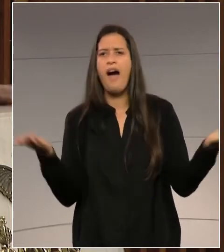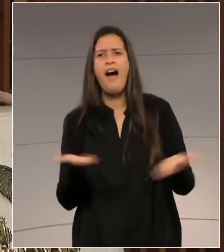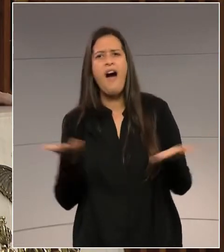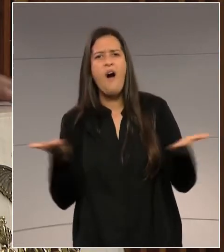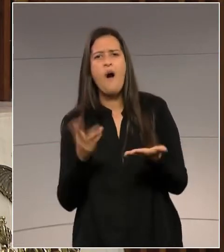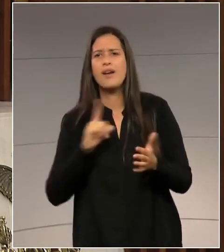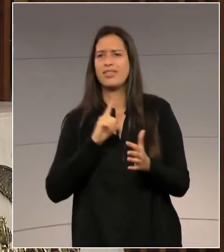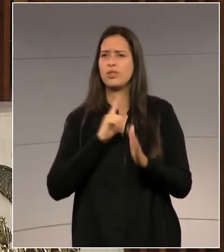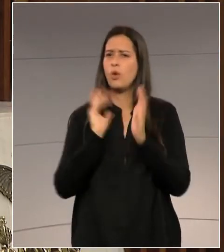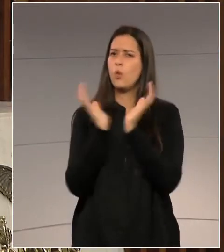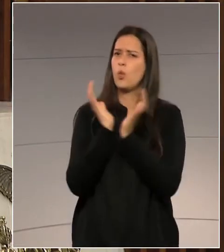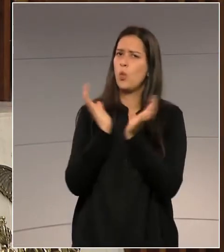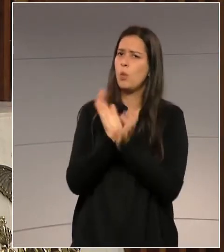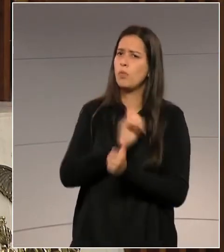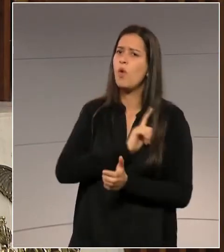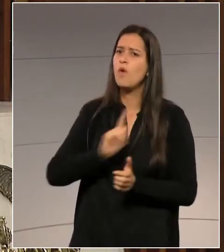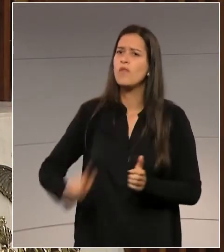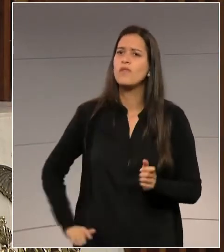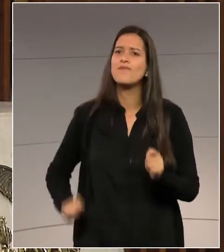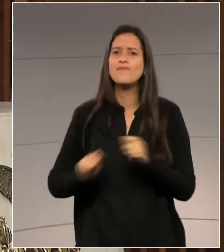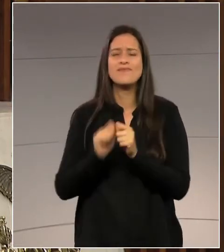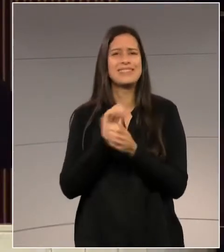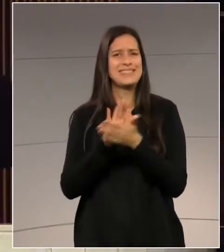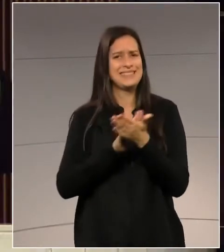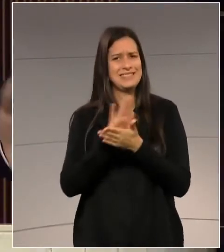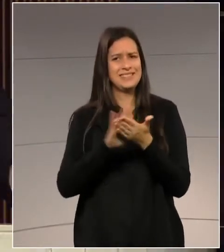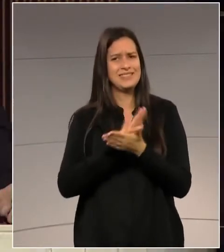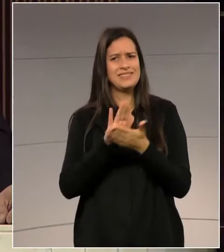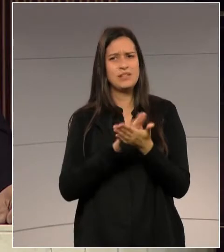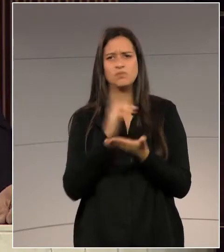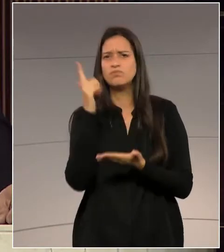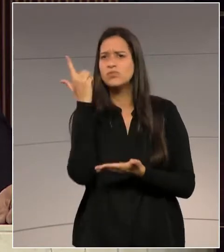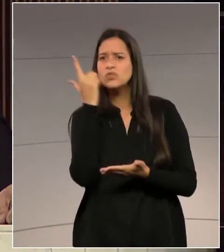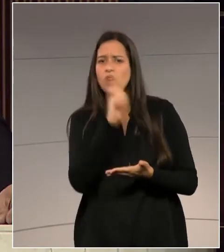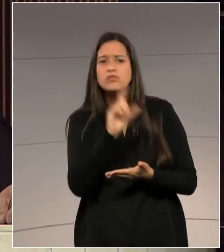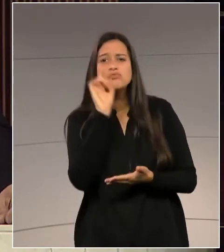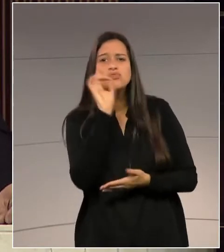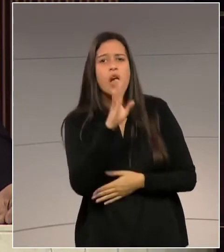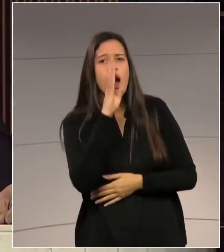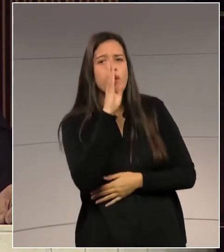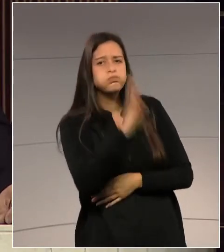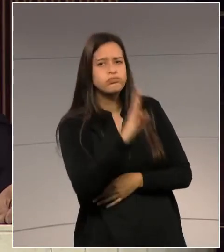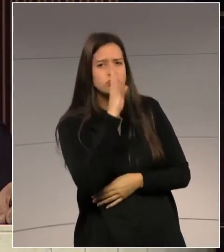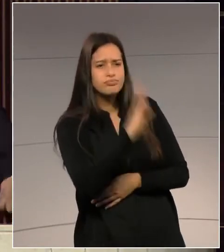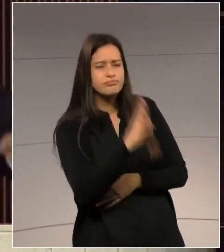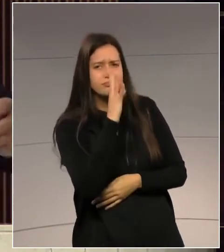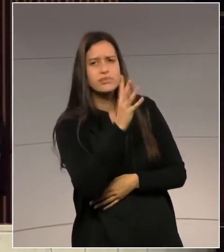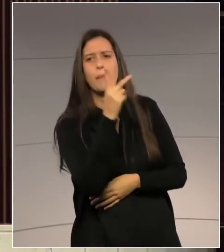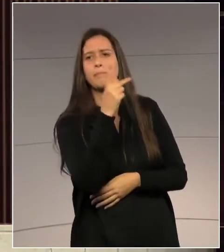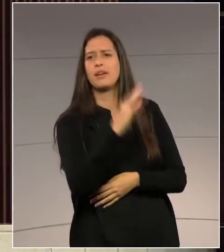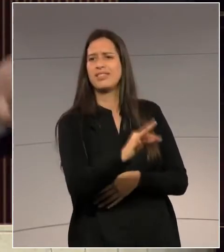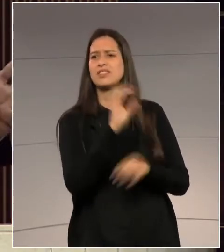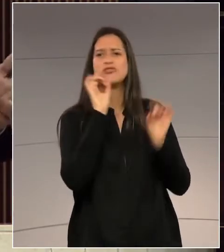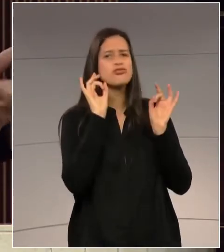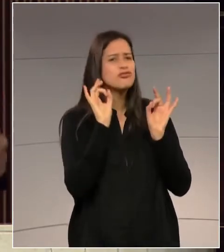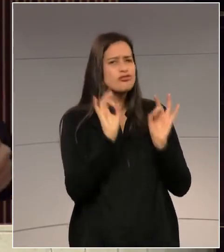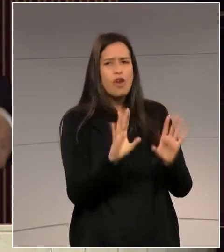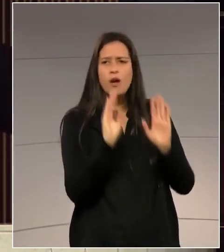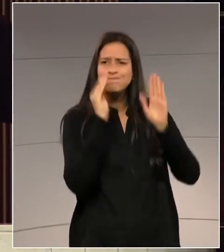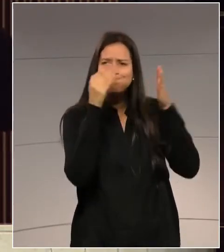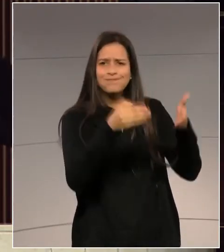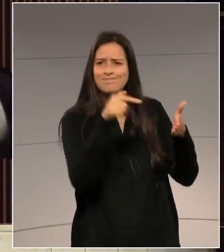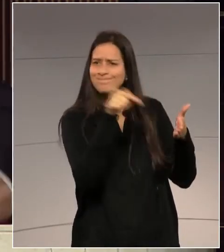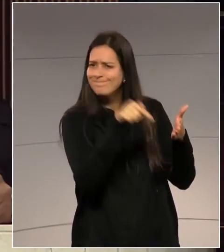fazer que é bom não fez nada não constrói nada constrói briga atrito polêmica